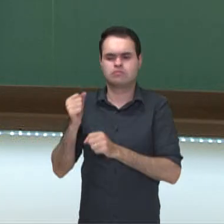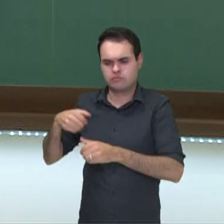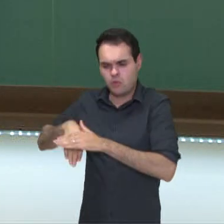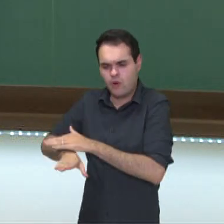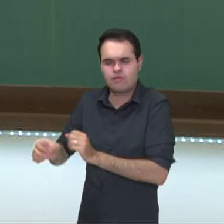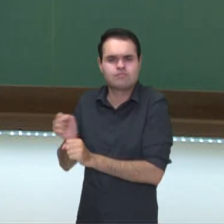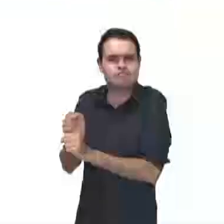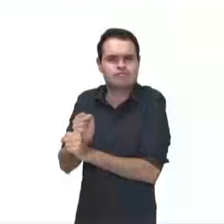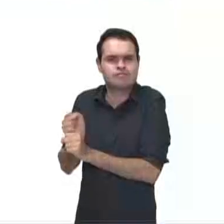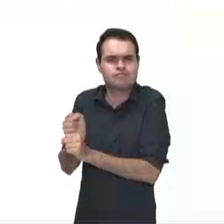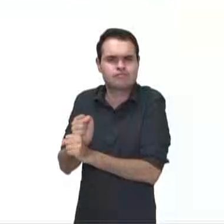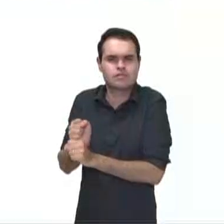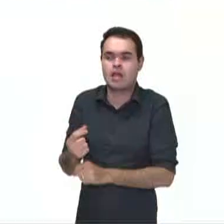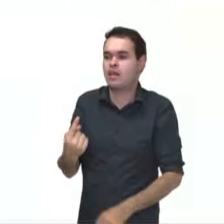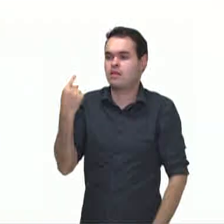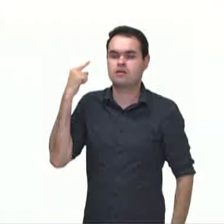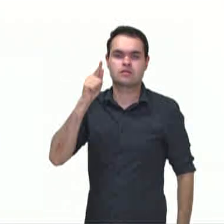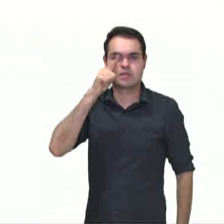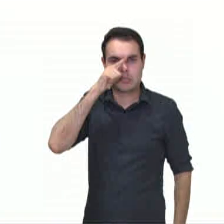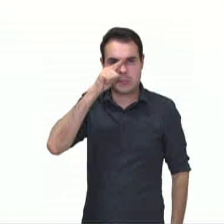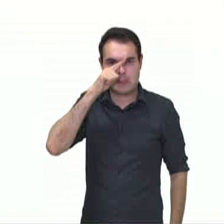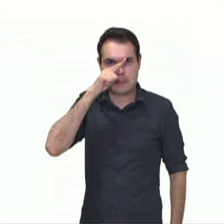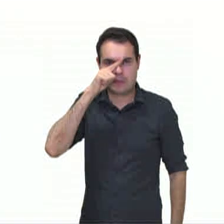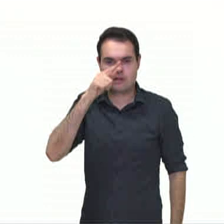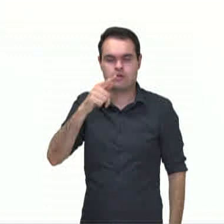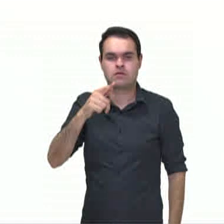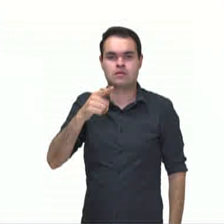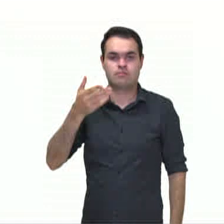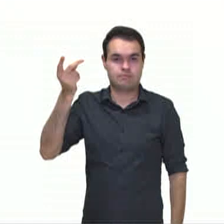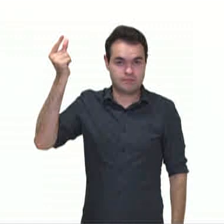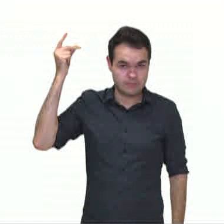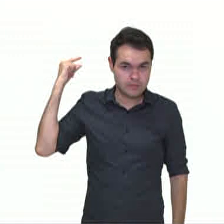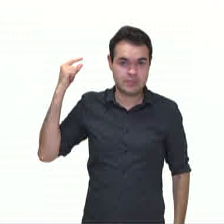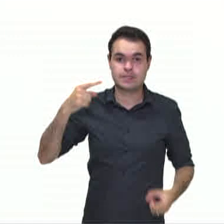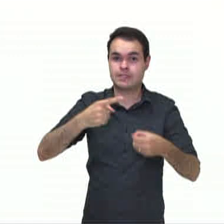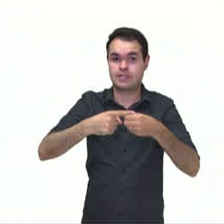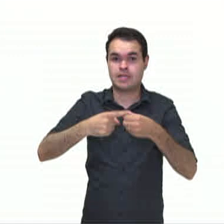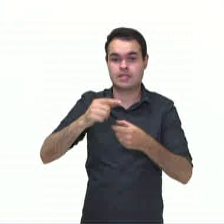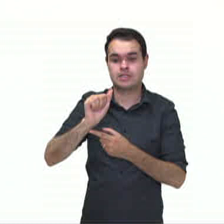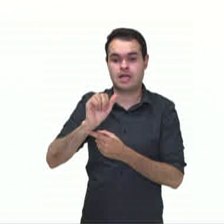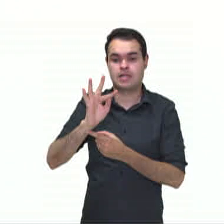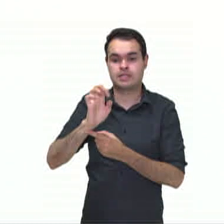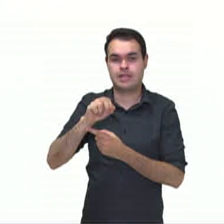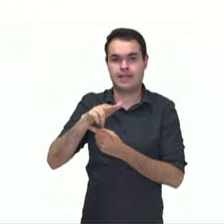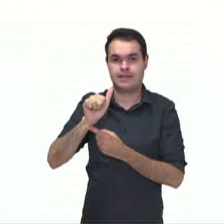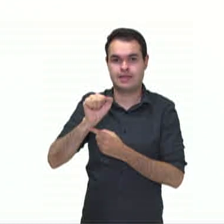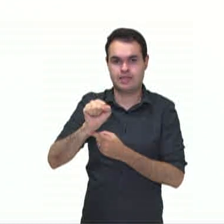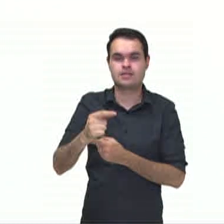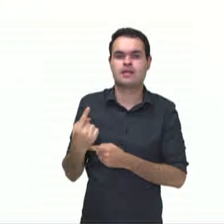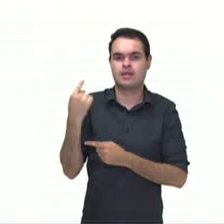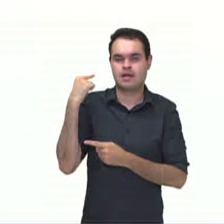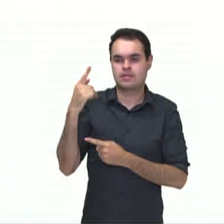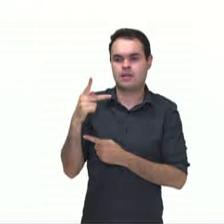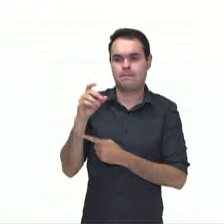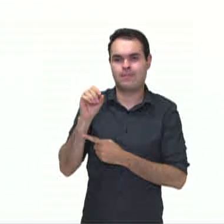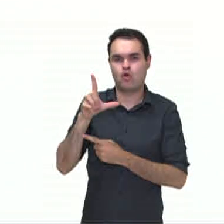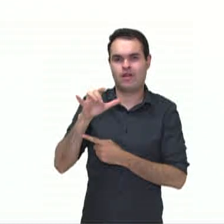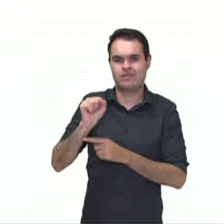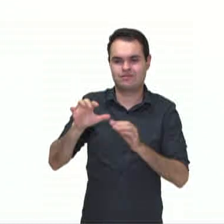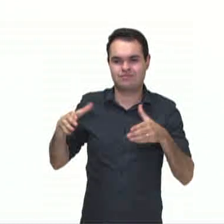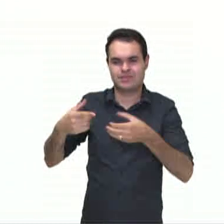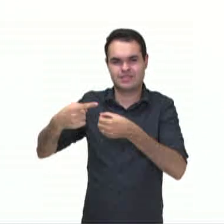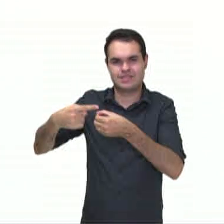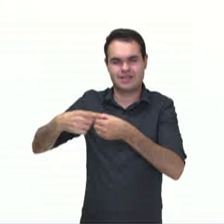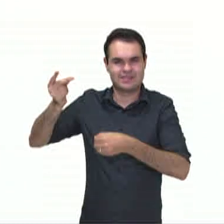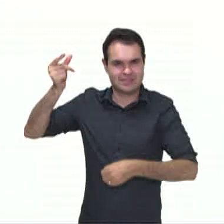Grécia Antiga, então lá na polis grega, a cidade de Atenas, a oratória acabou servindo ao